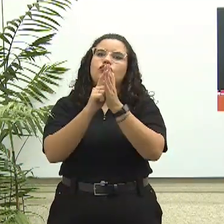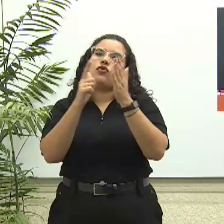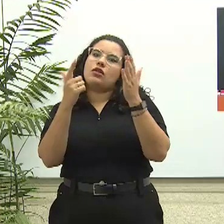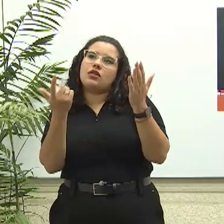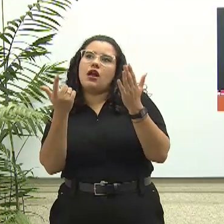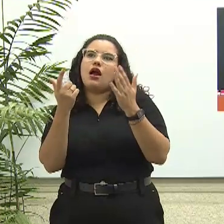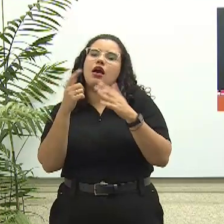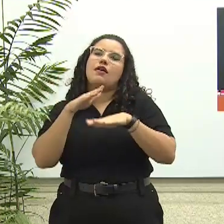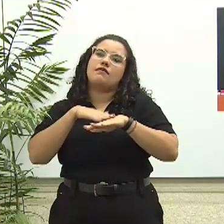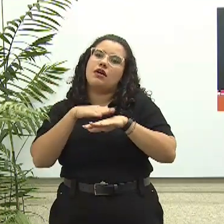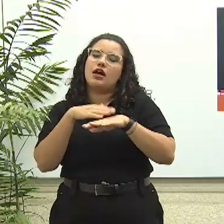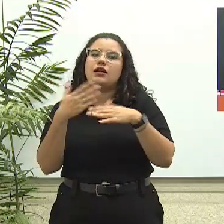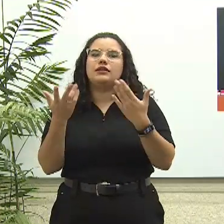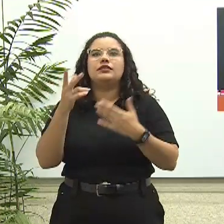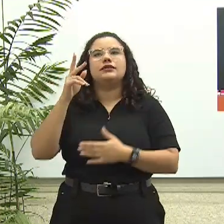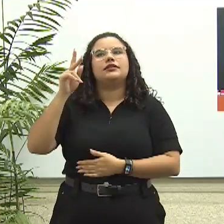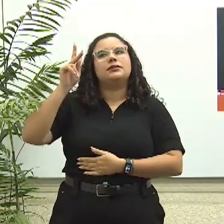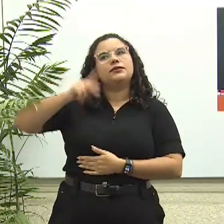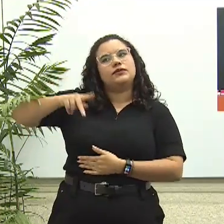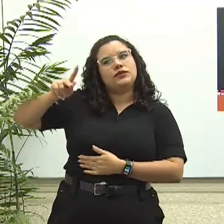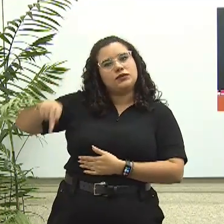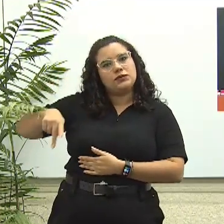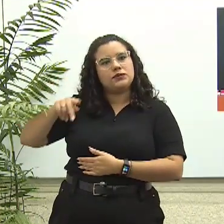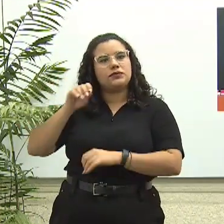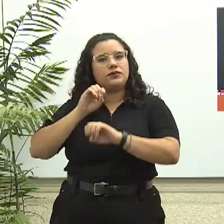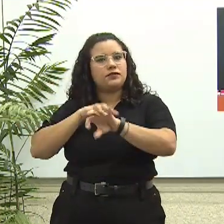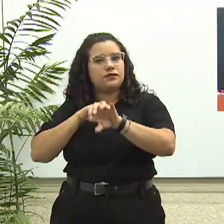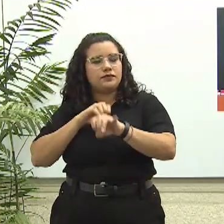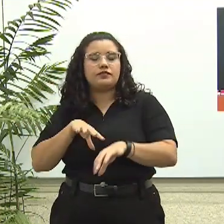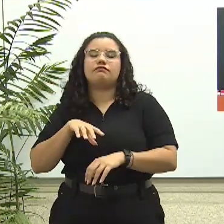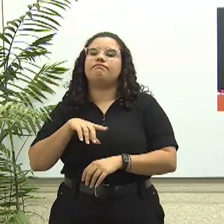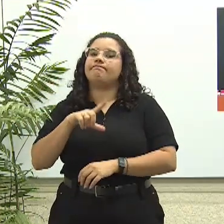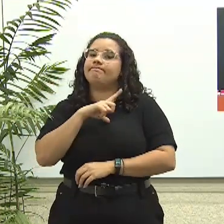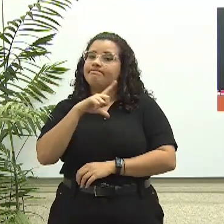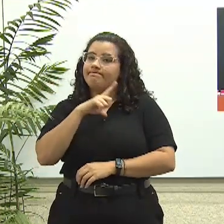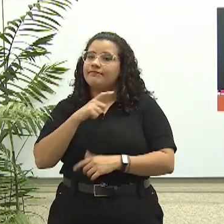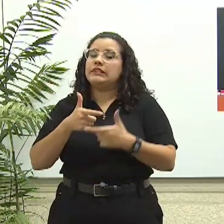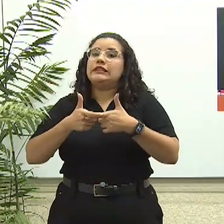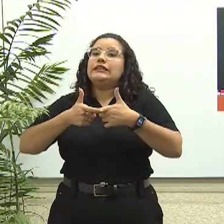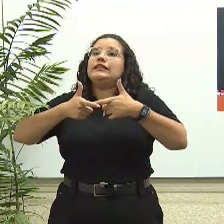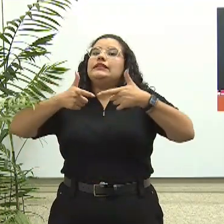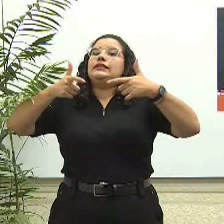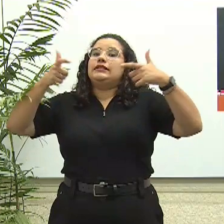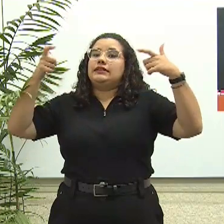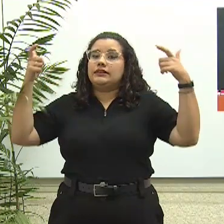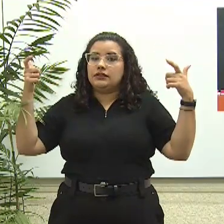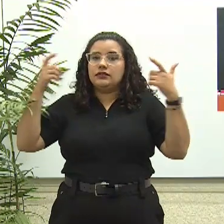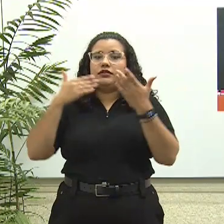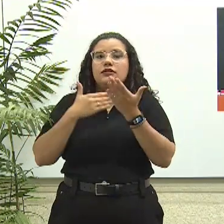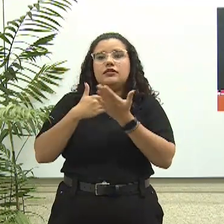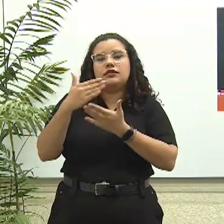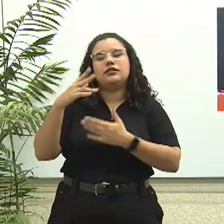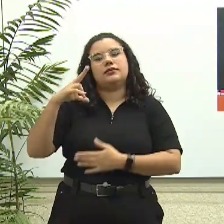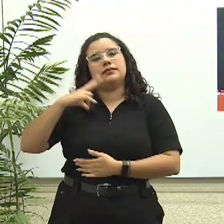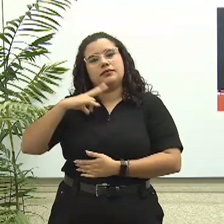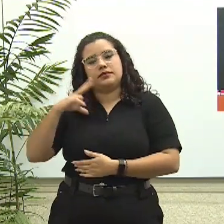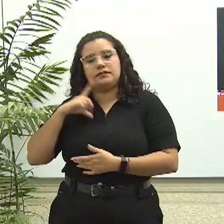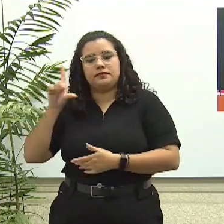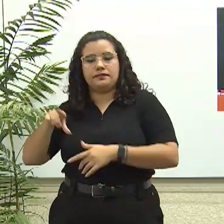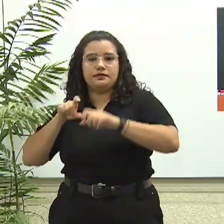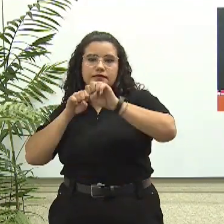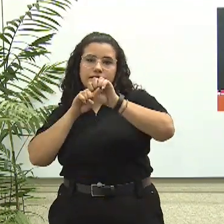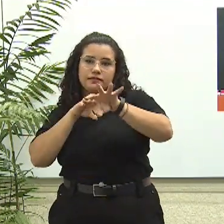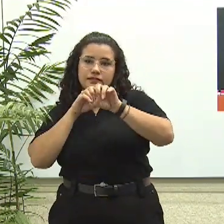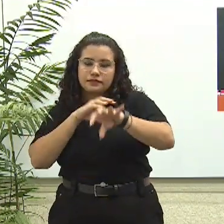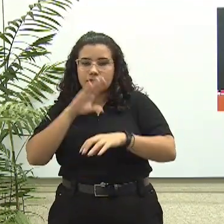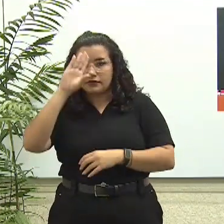como professor como docência né Há uma grande grande grande grande empolgação do setor privado da educação